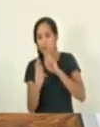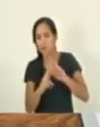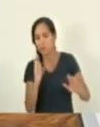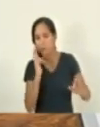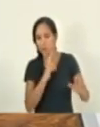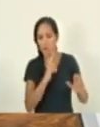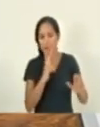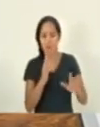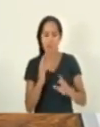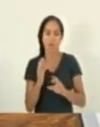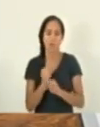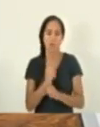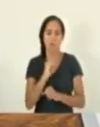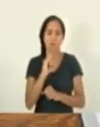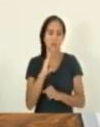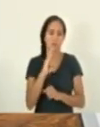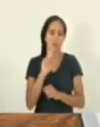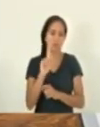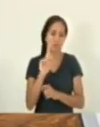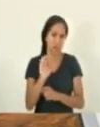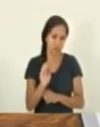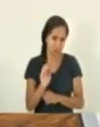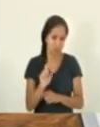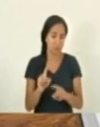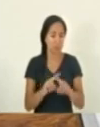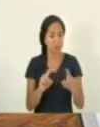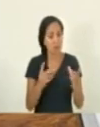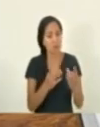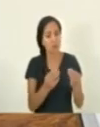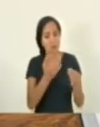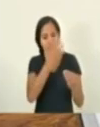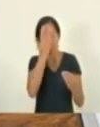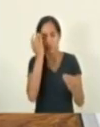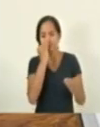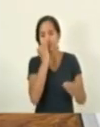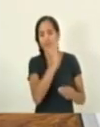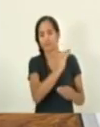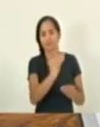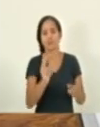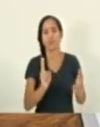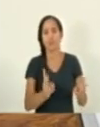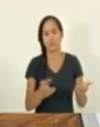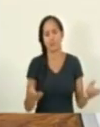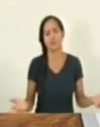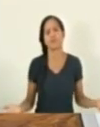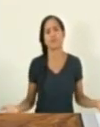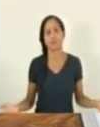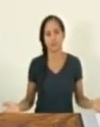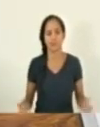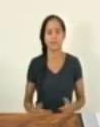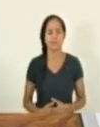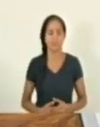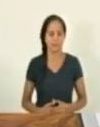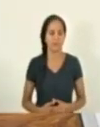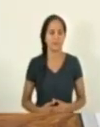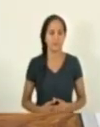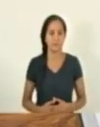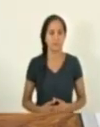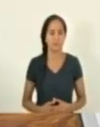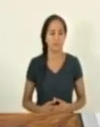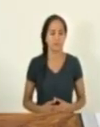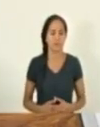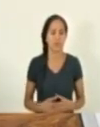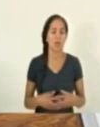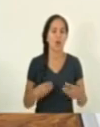censo demográfico. E mesmo assim, muita gente não dá a mínima para isso. Então, assim, o que se espera minimamente